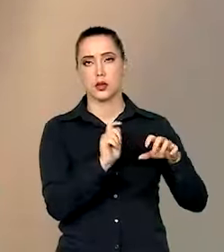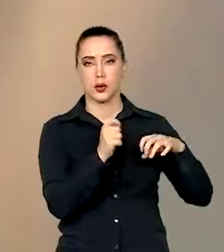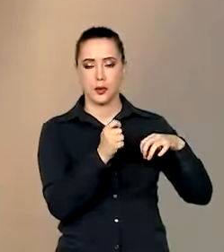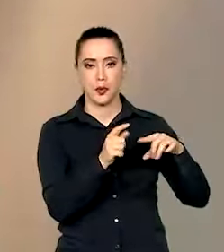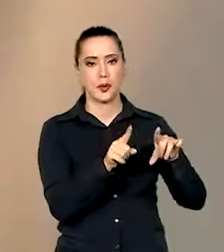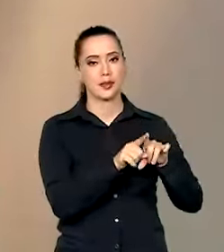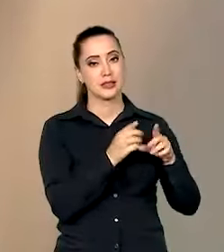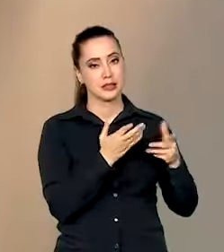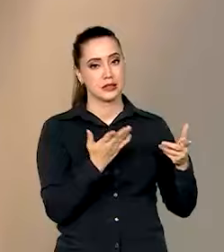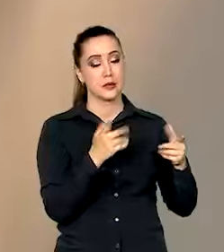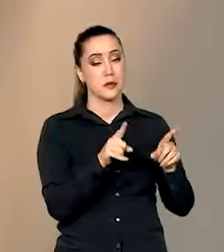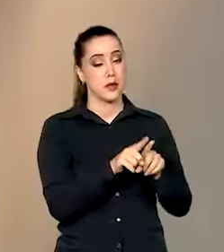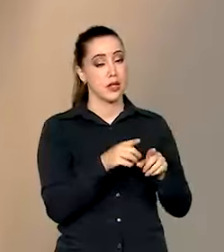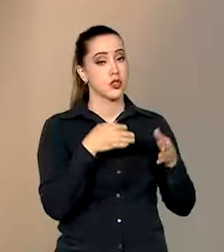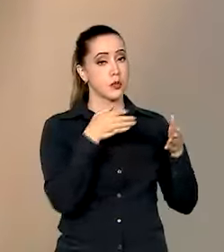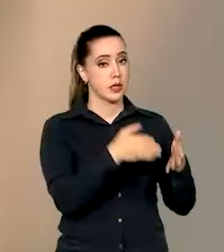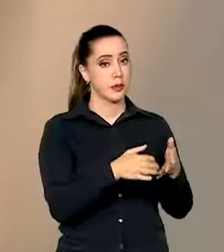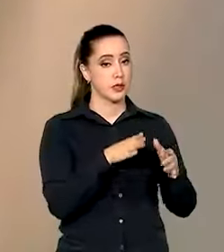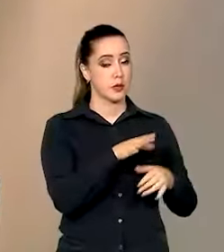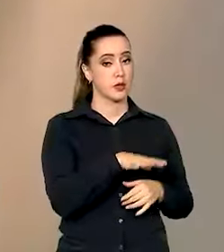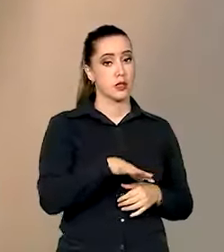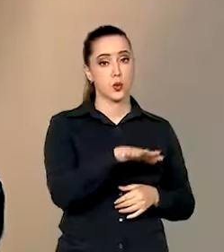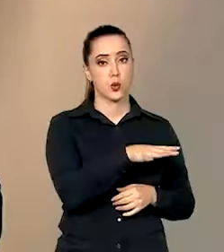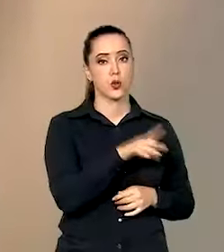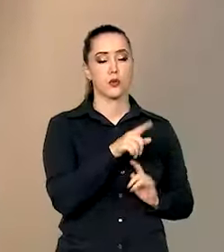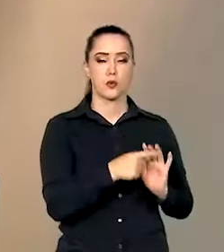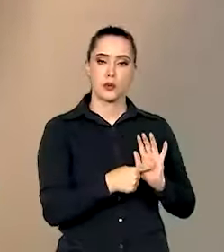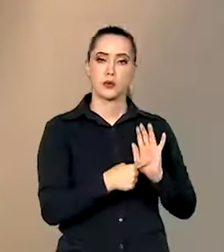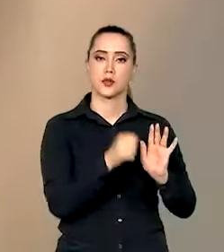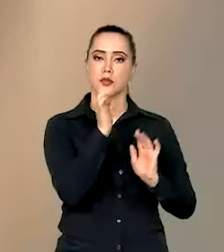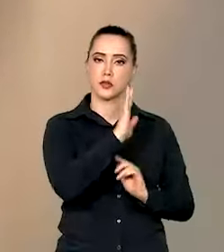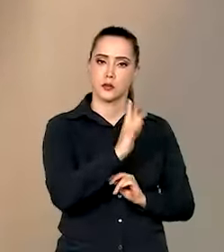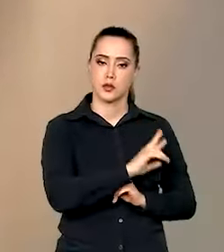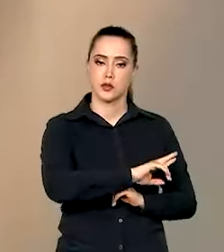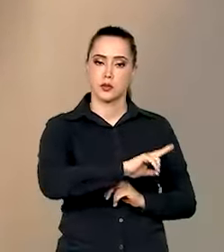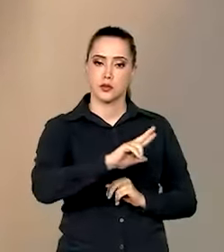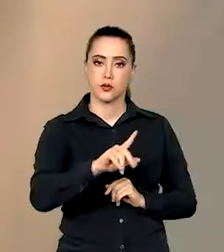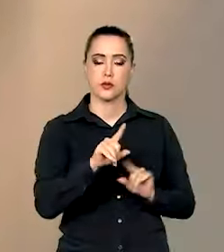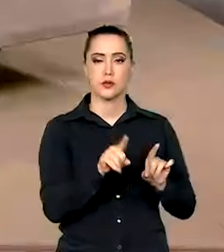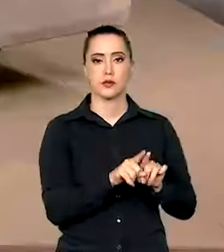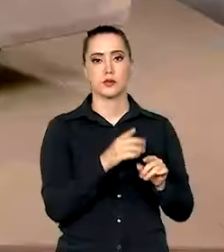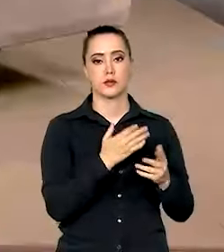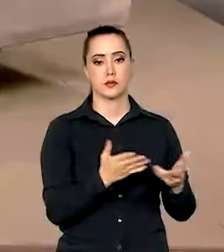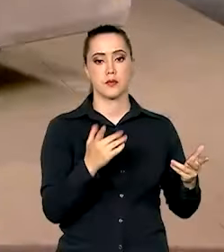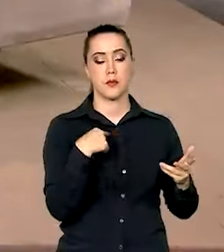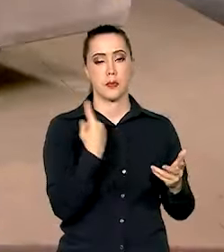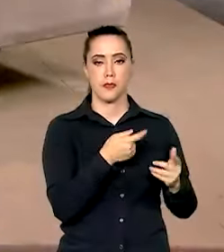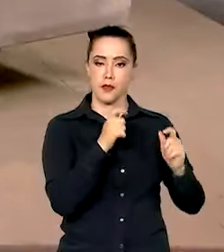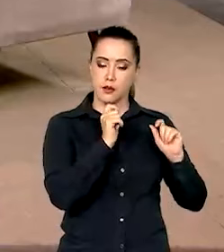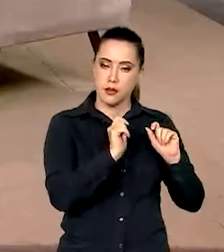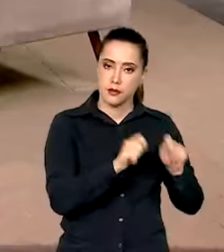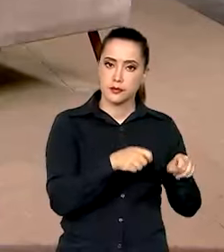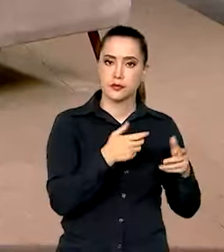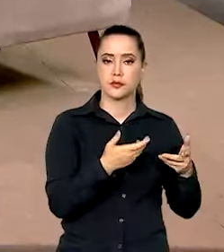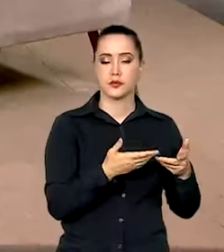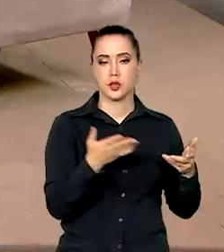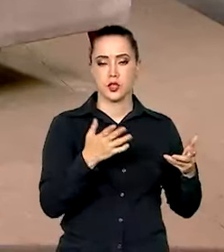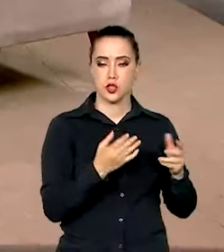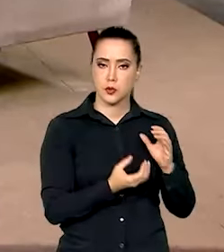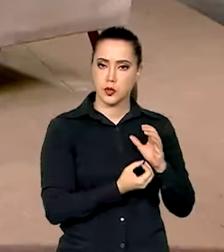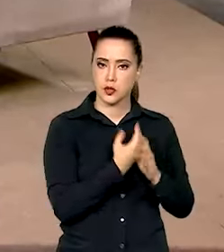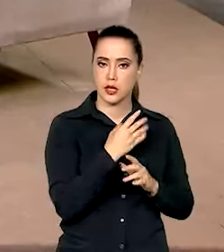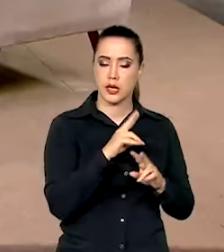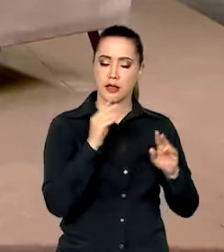aí desses povos para poder demonstrar que o Brasil é diverso, que a juventude é diversa e que nós podemos construir